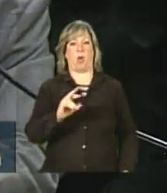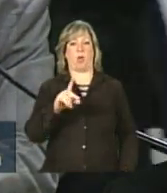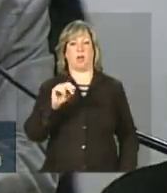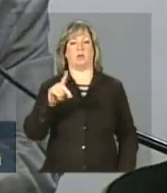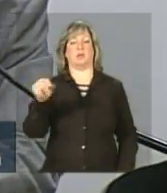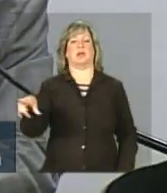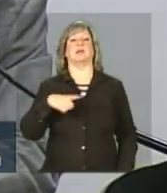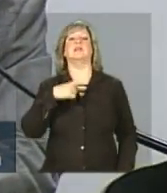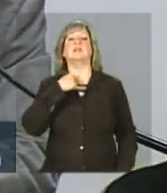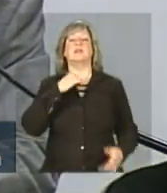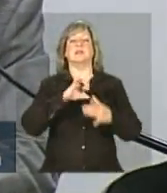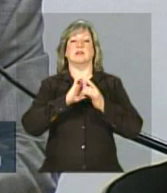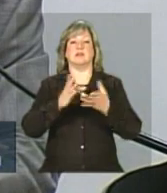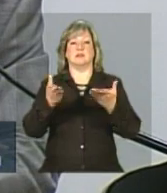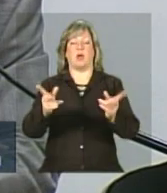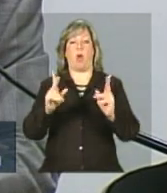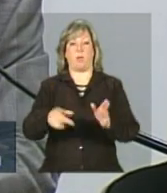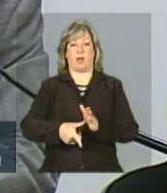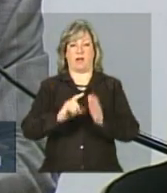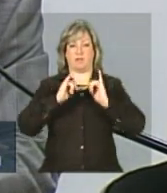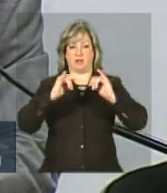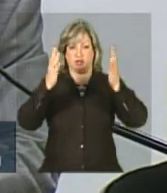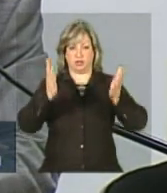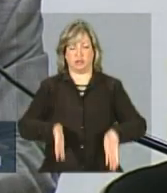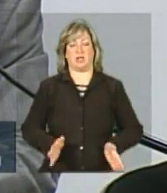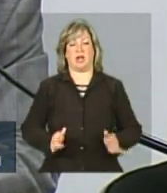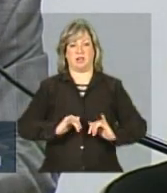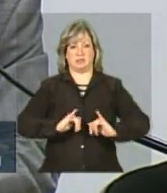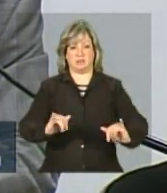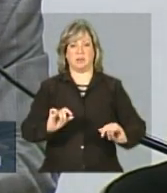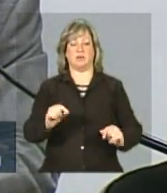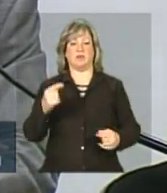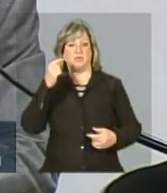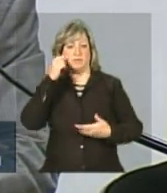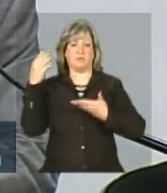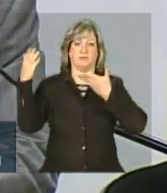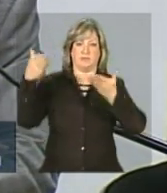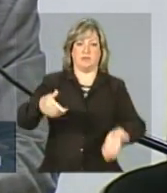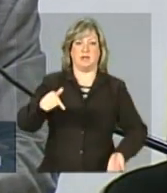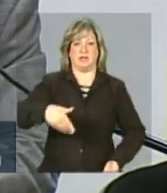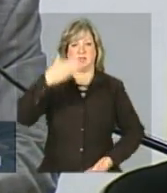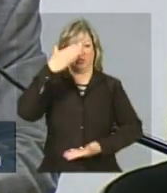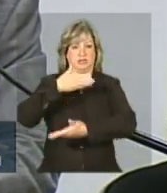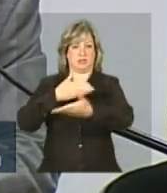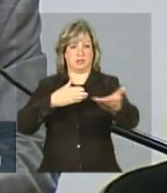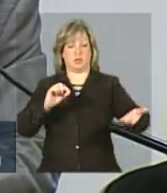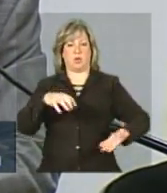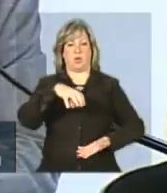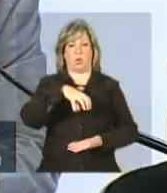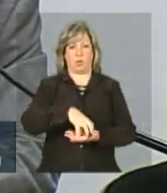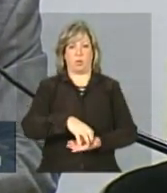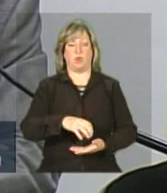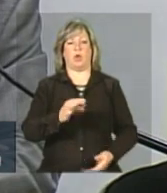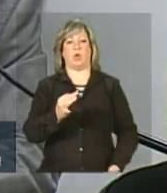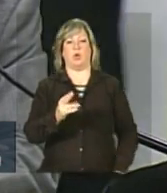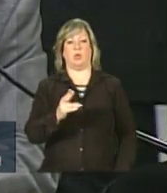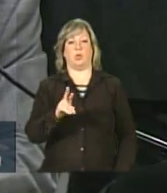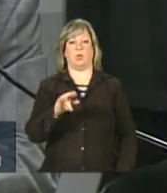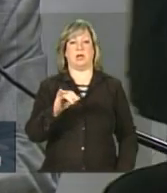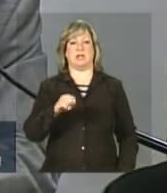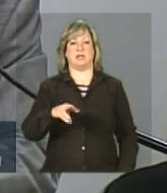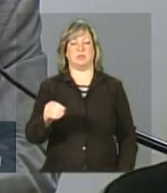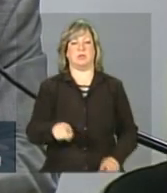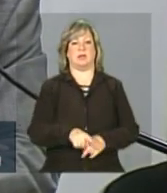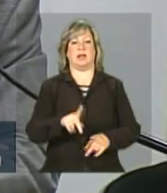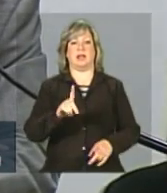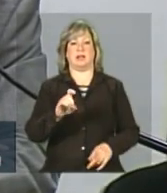disposto, como disse já no início, ao comparecimento diante da Comissão de Turismo e Desporto e também da Comissão de